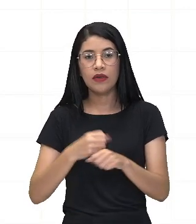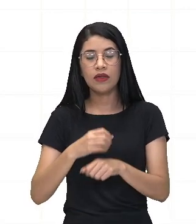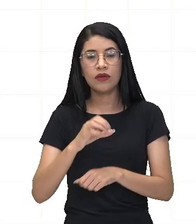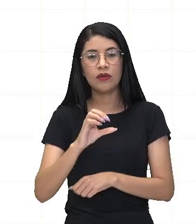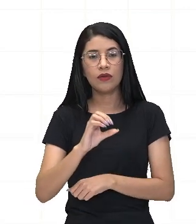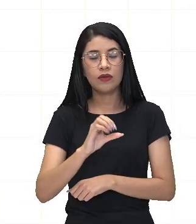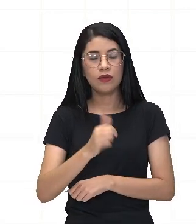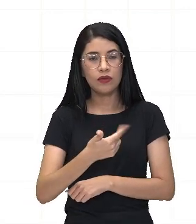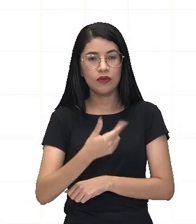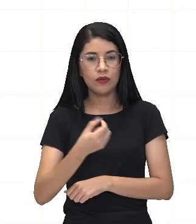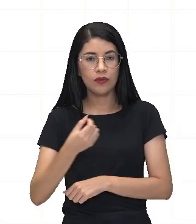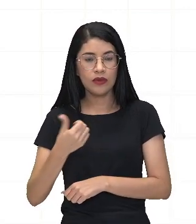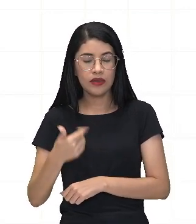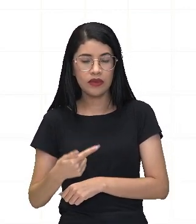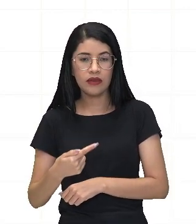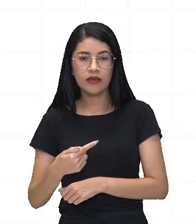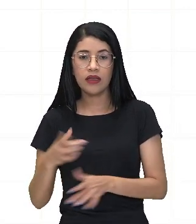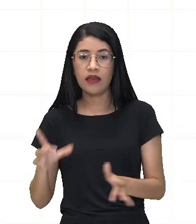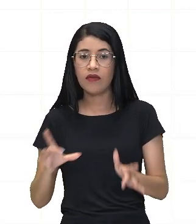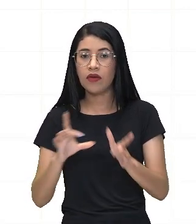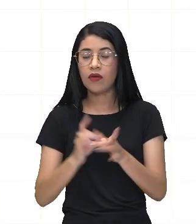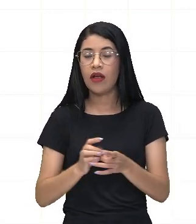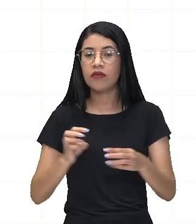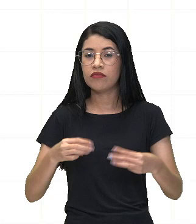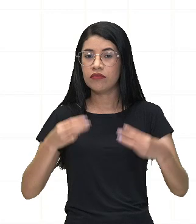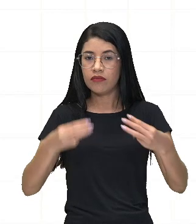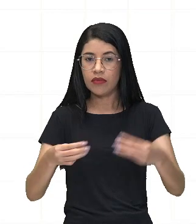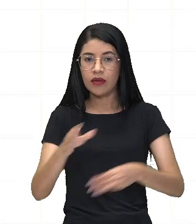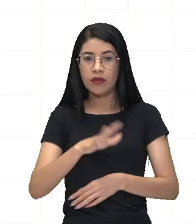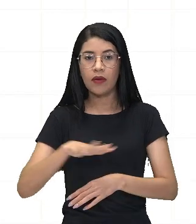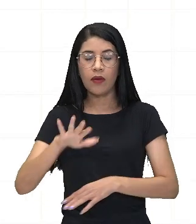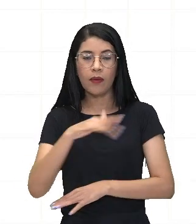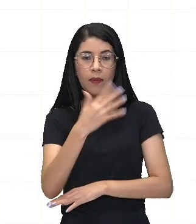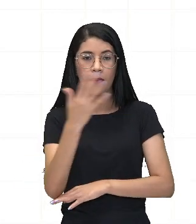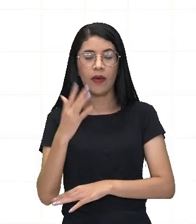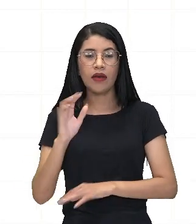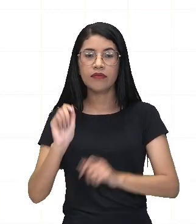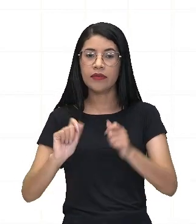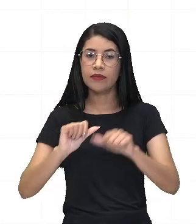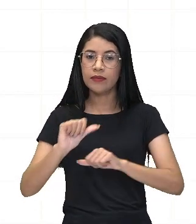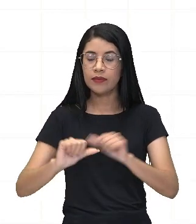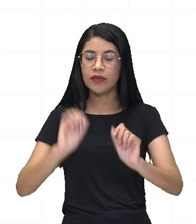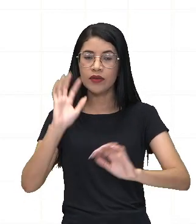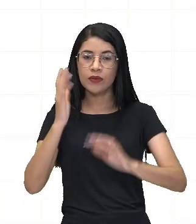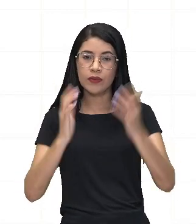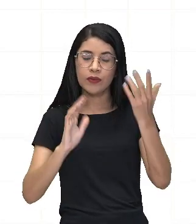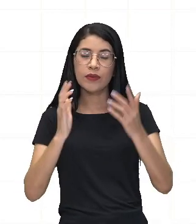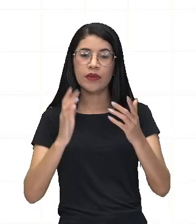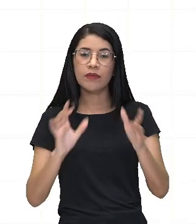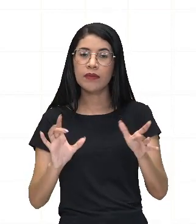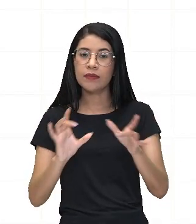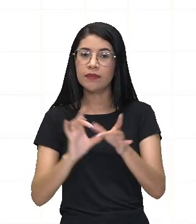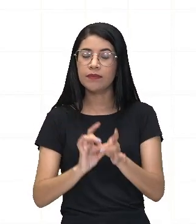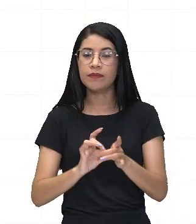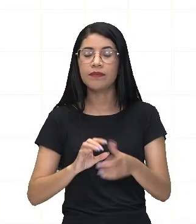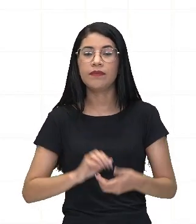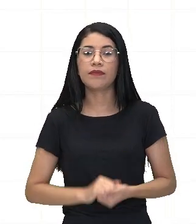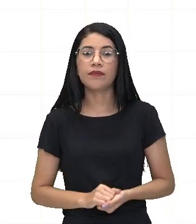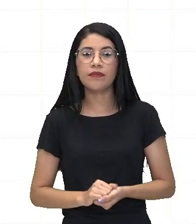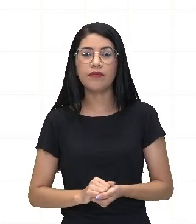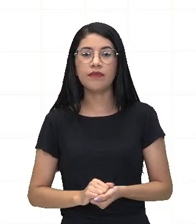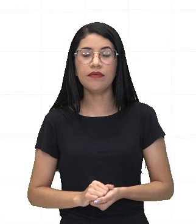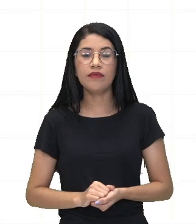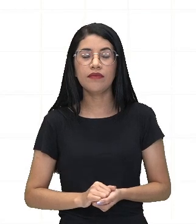11.516/07 e é vinculada ao Ministério do Meio Ambiente e Mudança do Clima, o MMA.